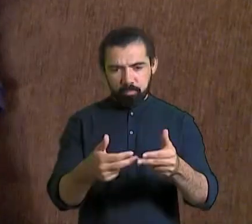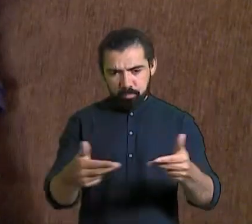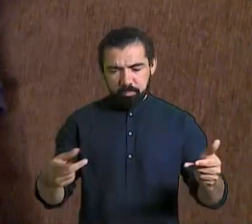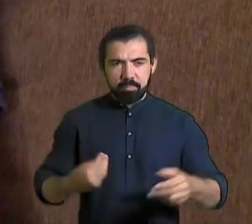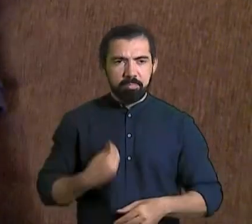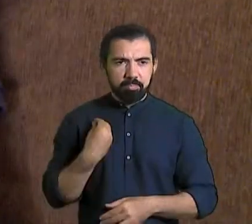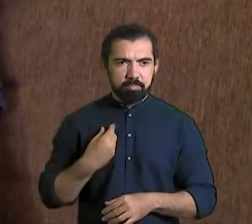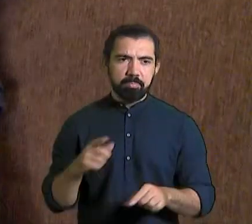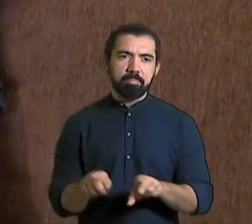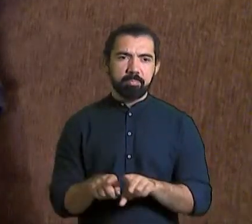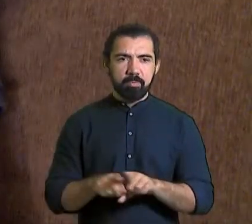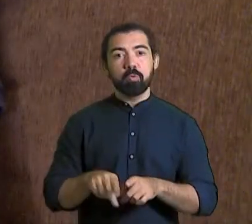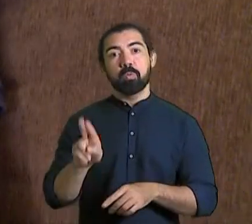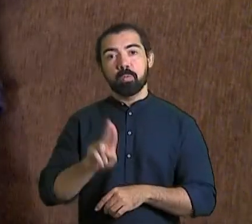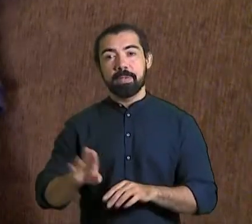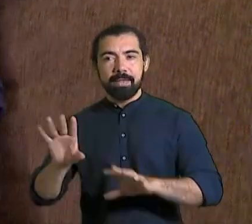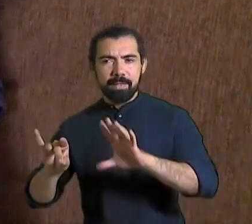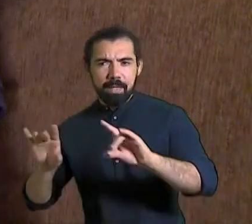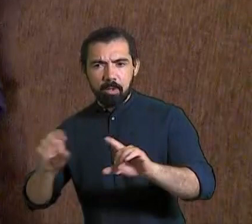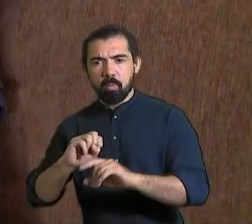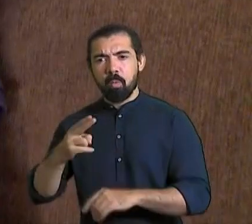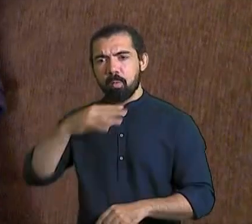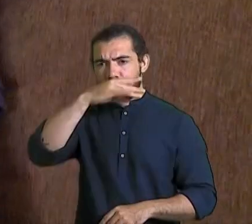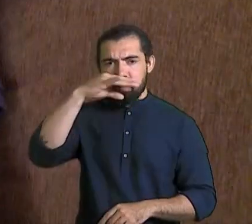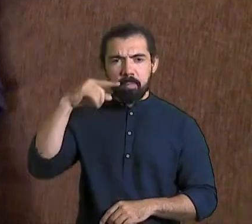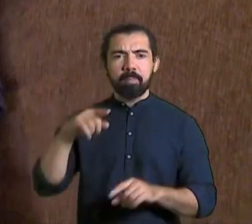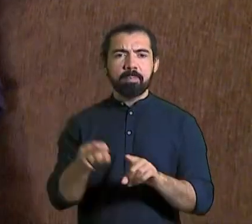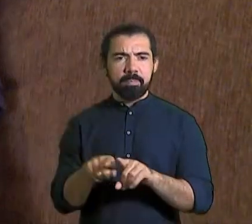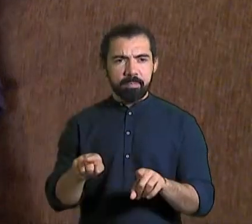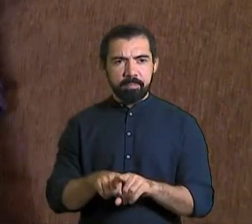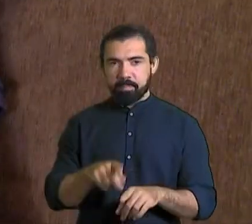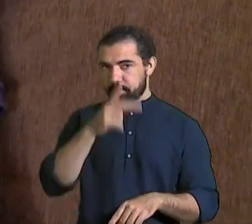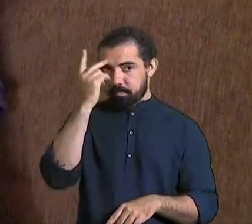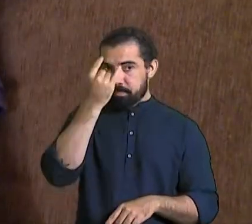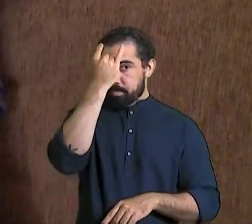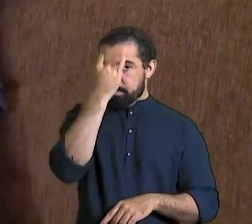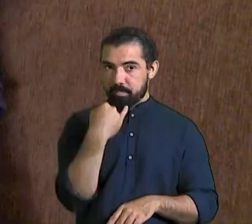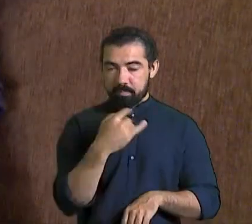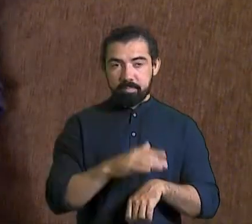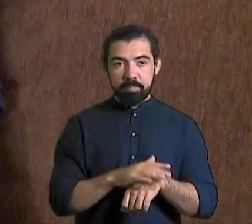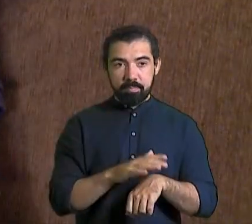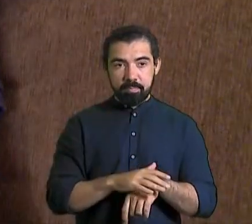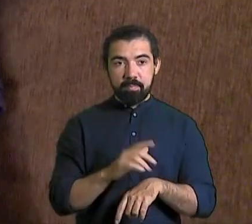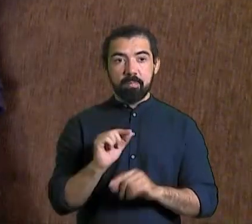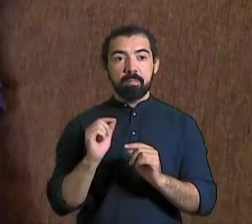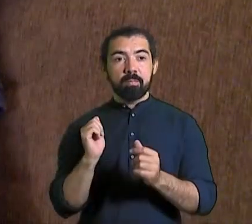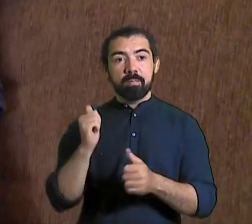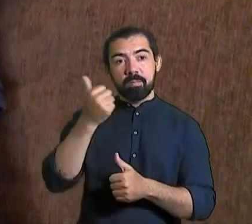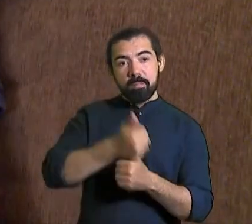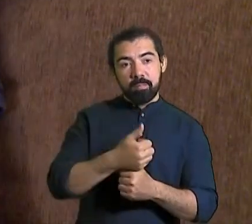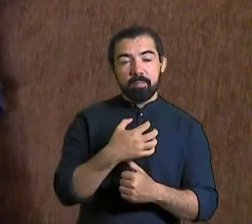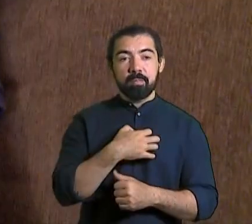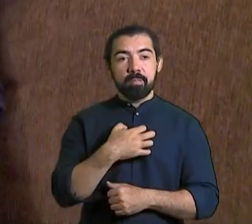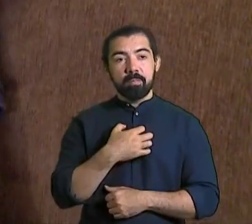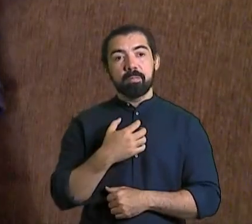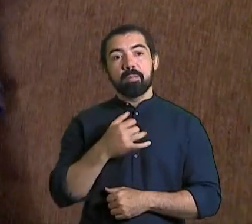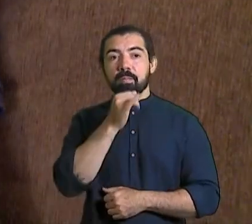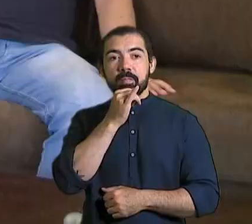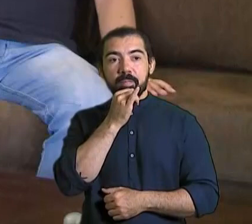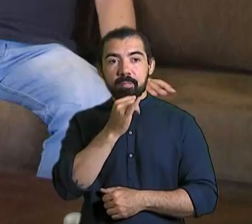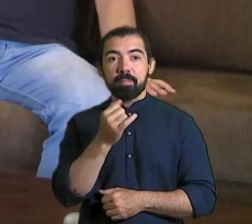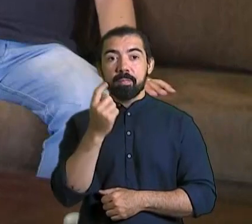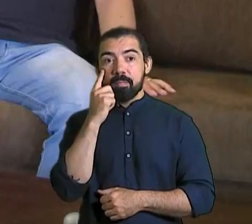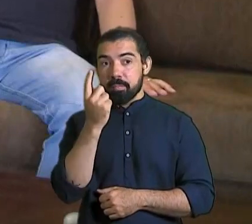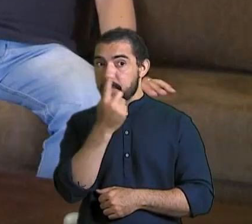coisas, através do tato ou do olfato. Porque a pessoa, quando cega, ela substitui os outros sentidos, ela substitui a visão com os outros